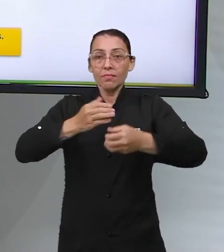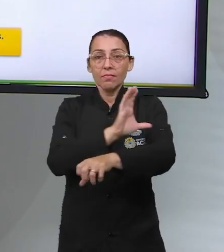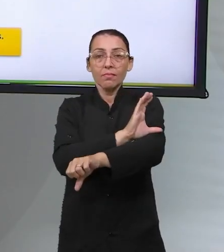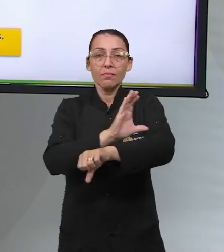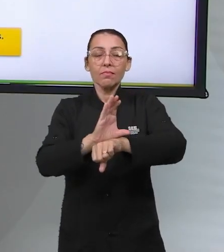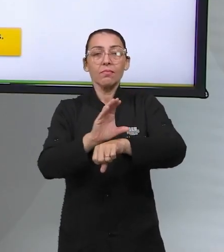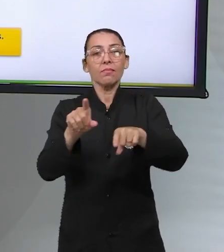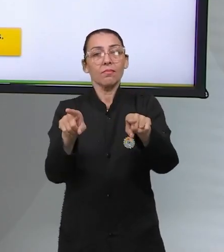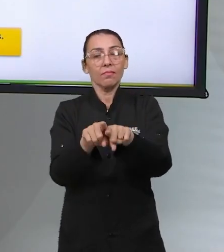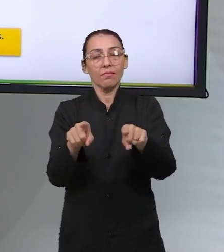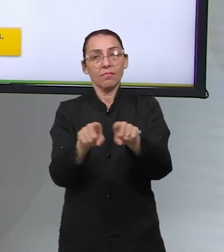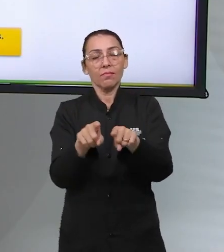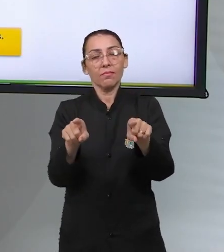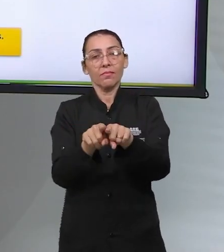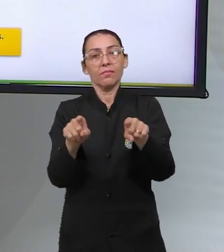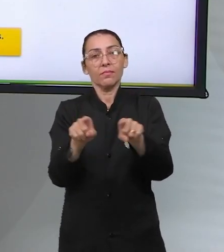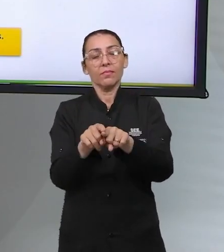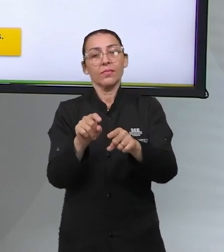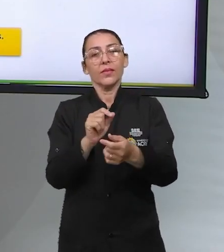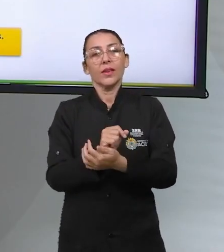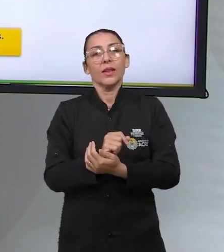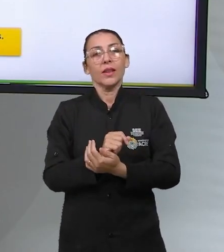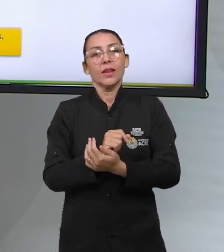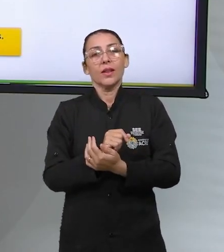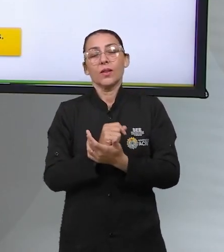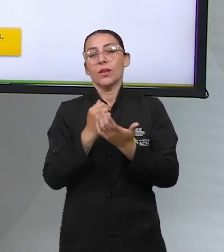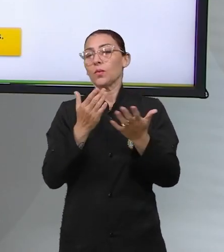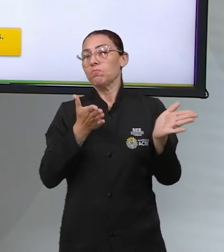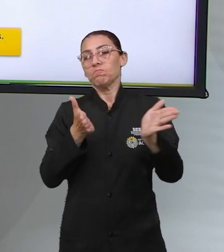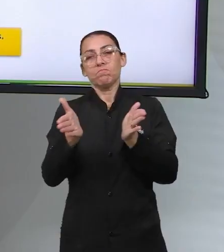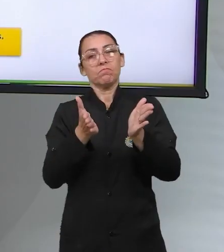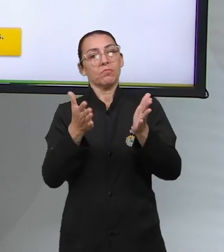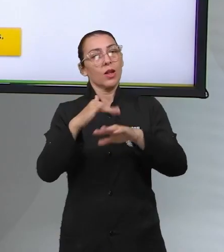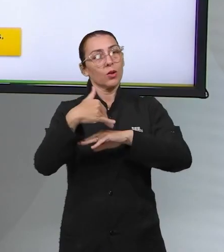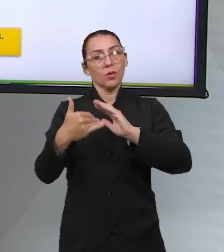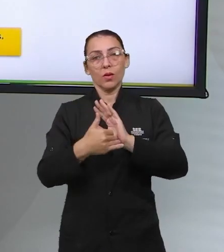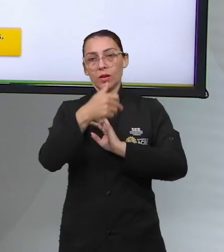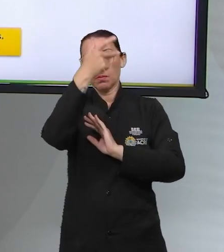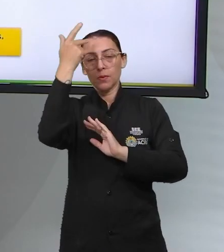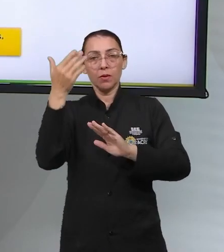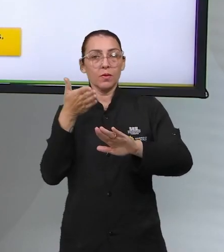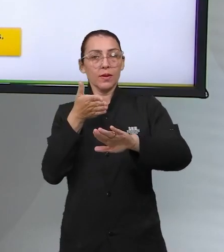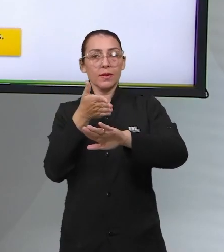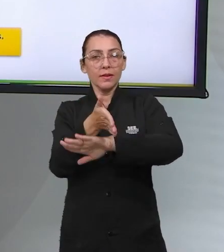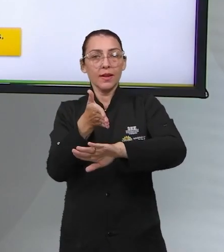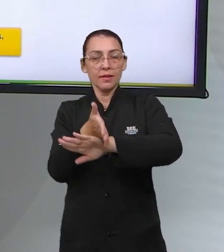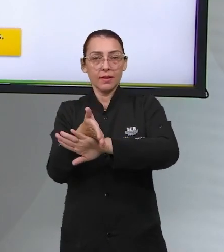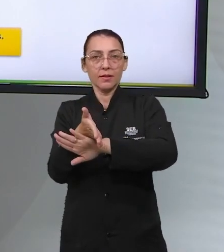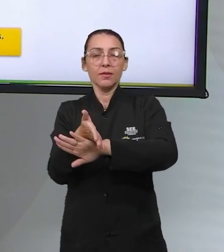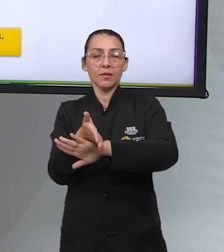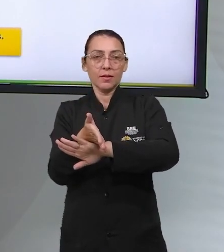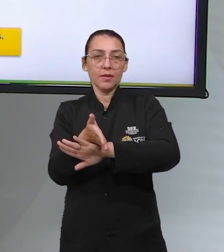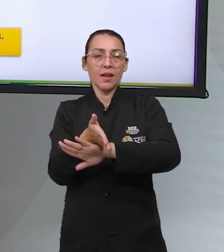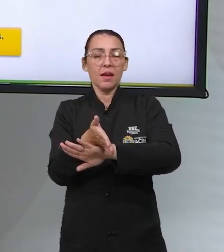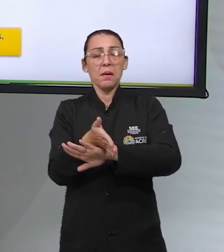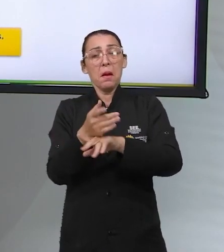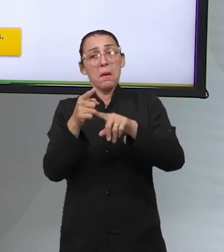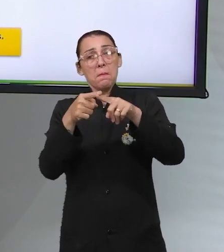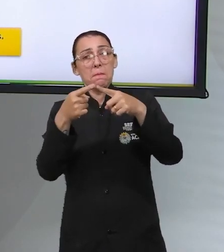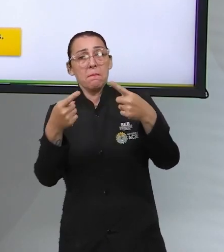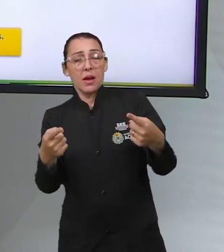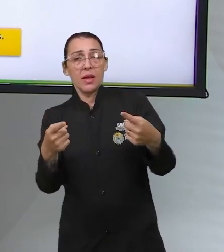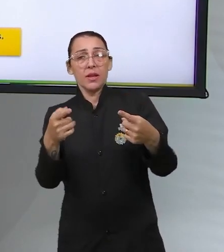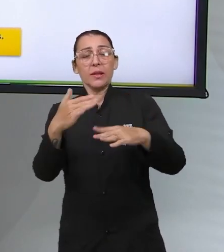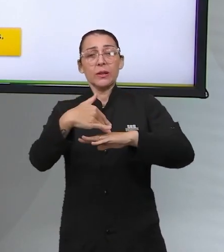que acaba, digamos assim, sendo inacessível para a parcela considerável da população. Ah, professor,